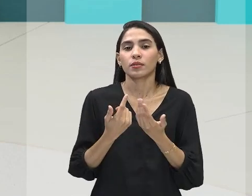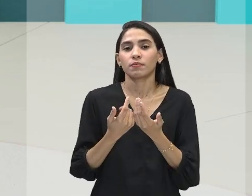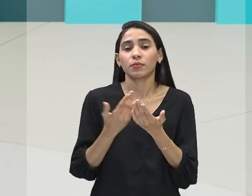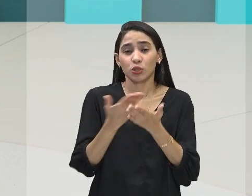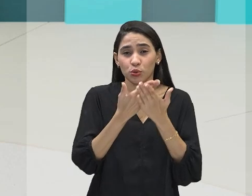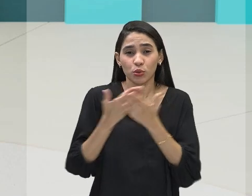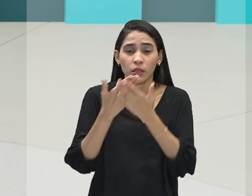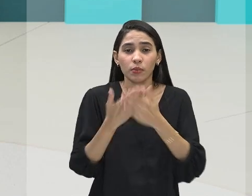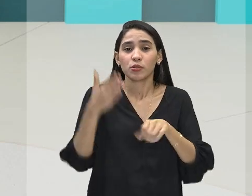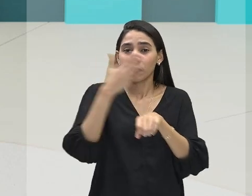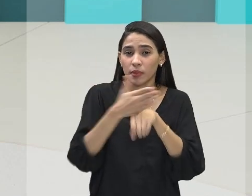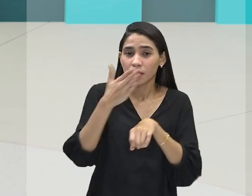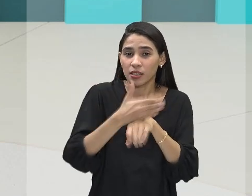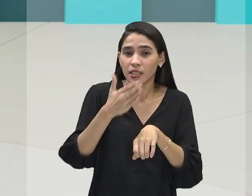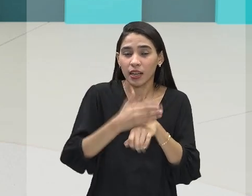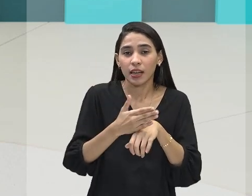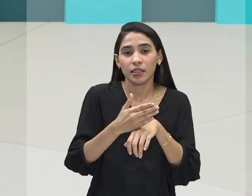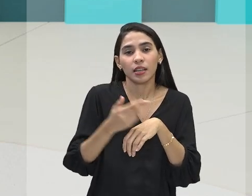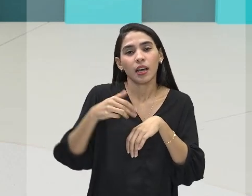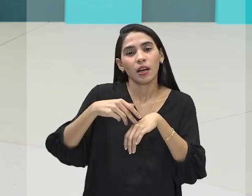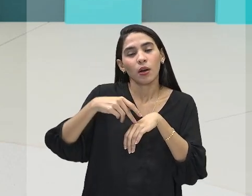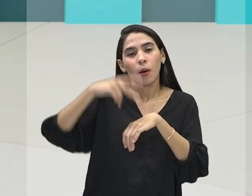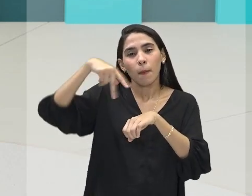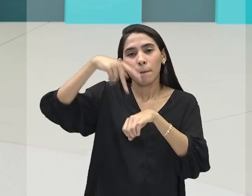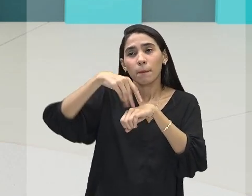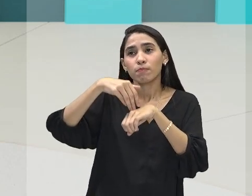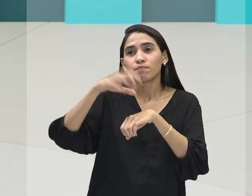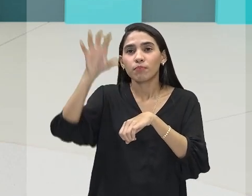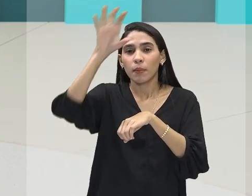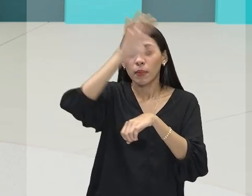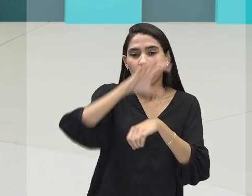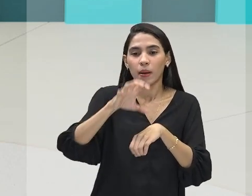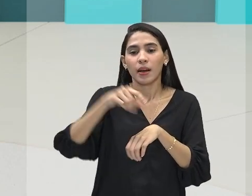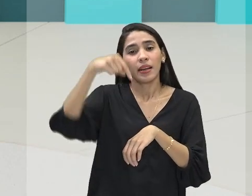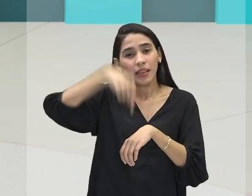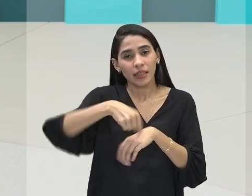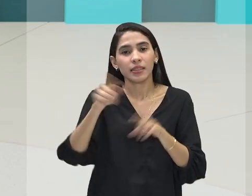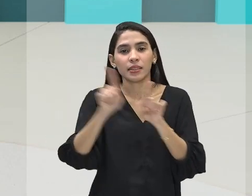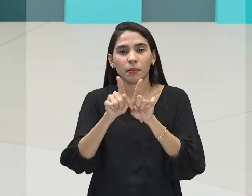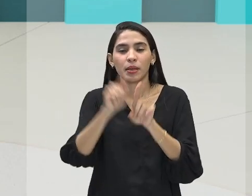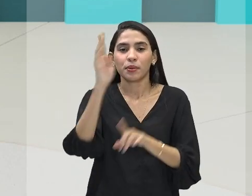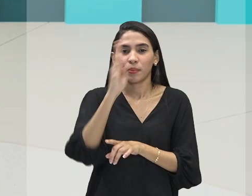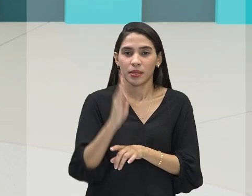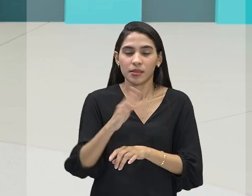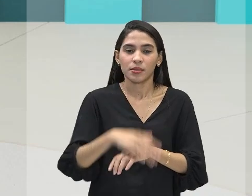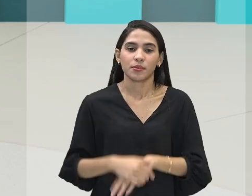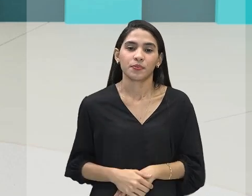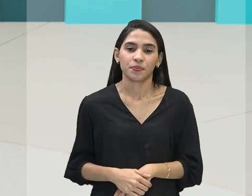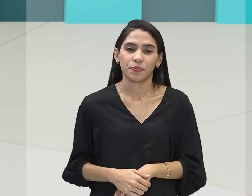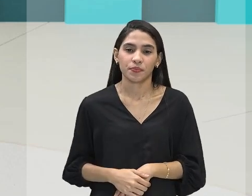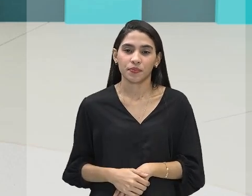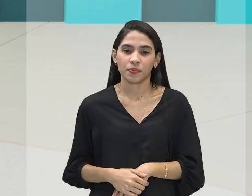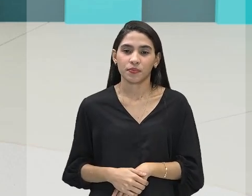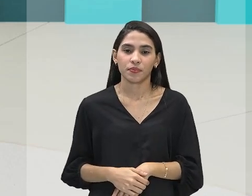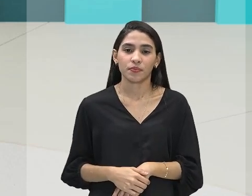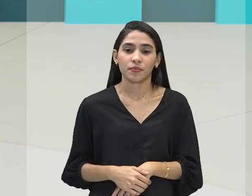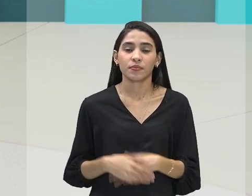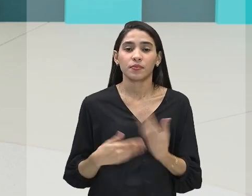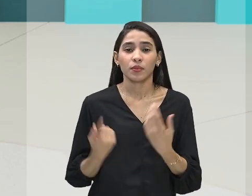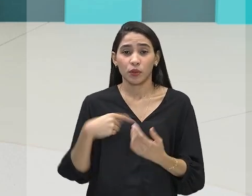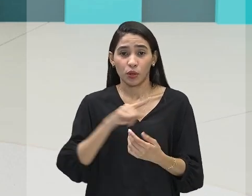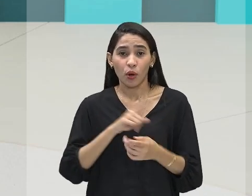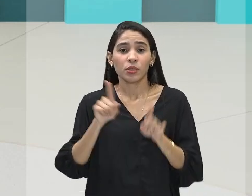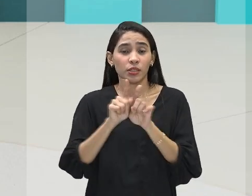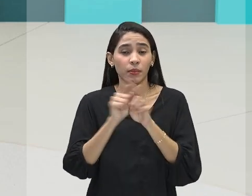praticadas aí em outros lugares do mundo e também aqui no Brasil. Nessas aulas, ao longo dessa unidade, nós